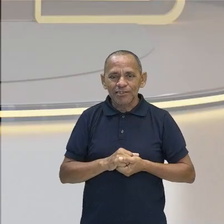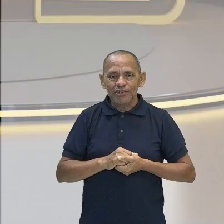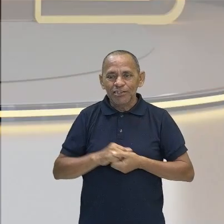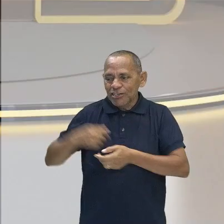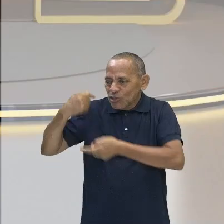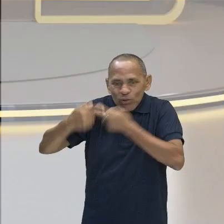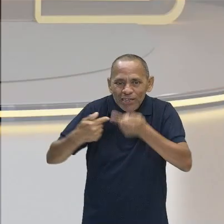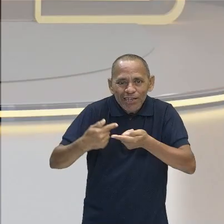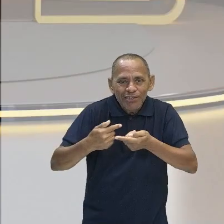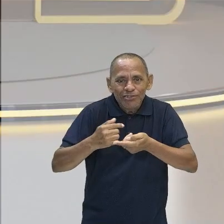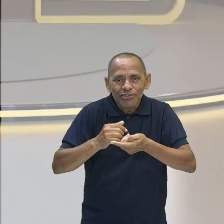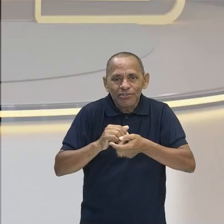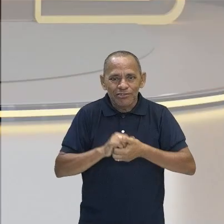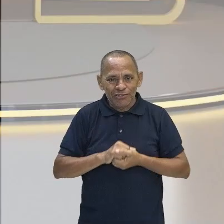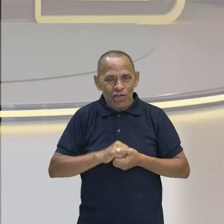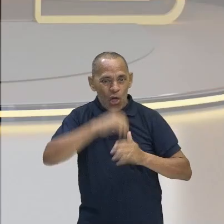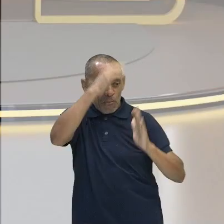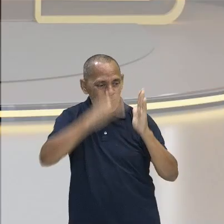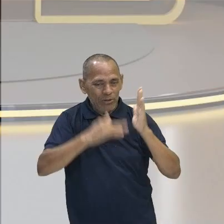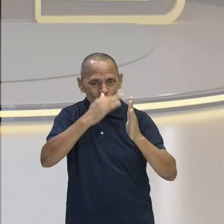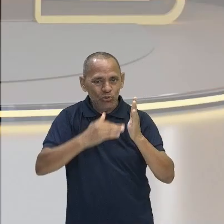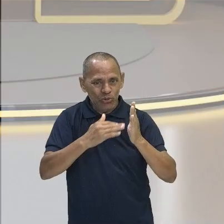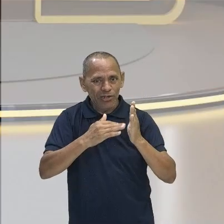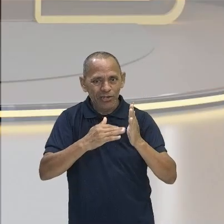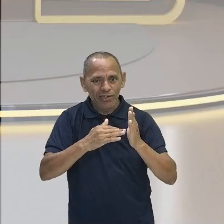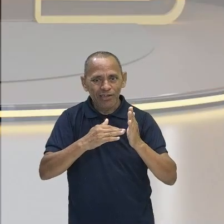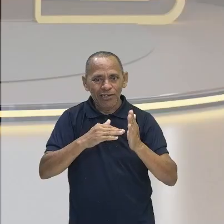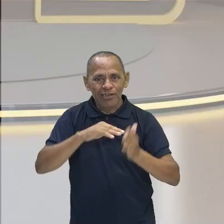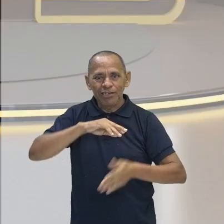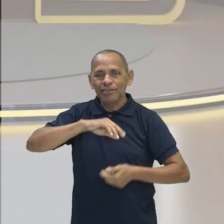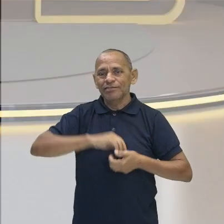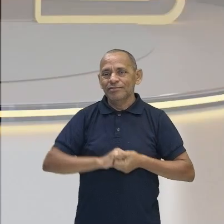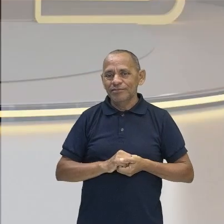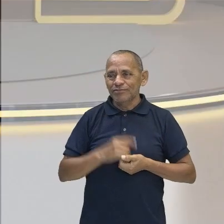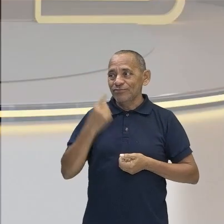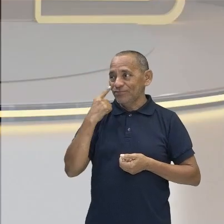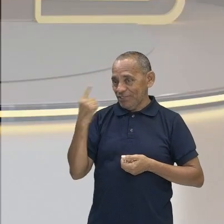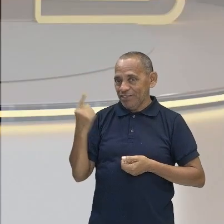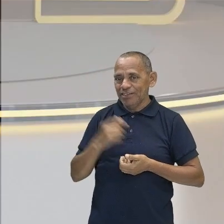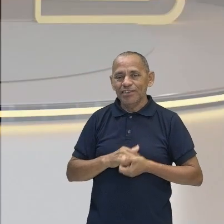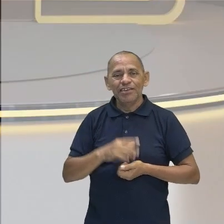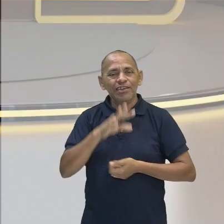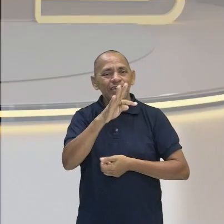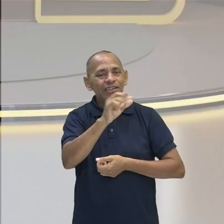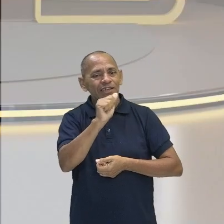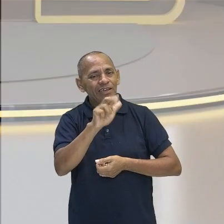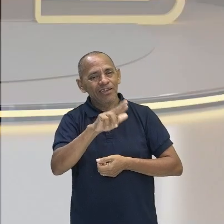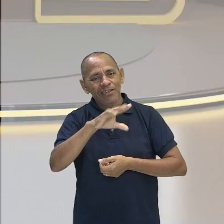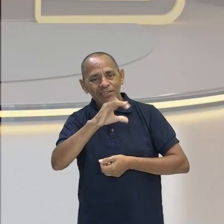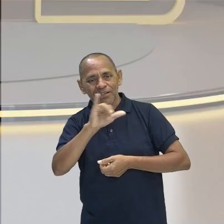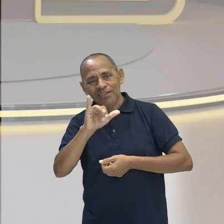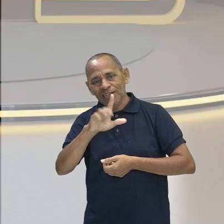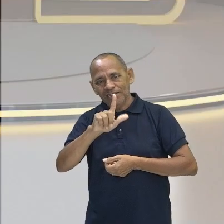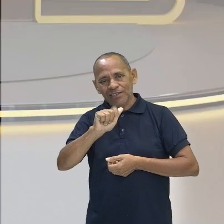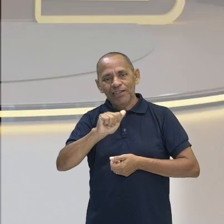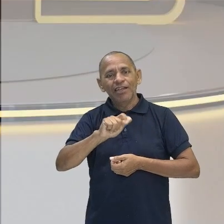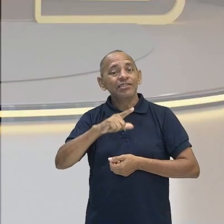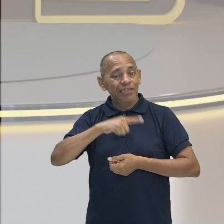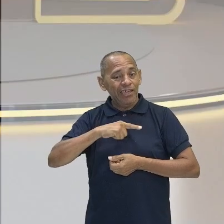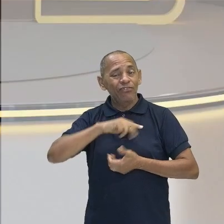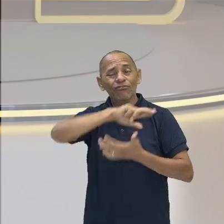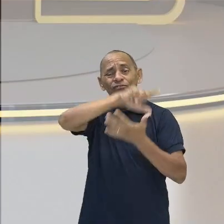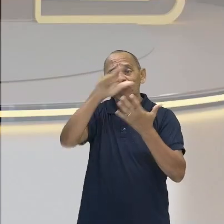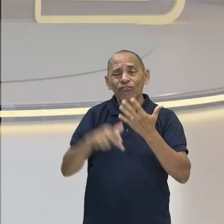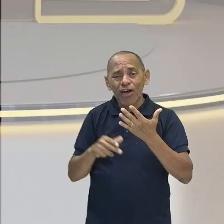uma obra de arte, que nós acabamos de ver, como nós estamos vendo essa aqui também, ao fundo, que vai ter várias interpretações. É como